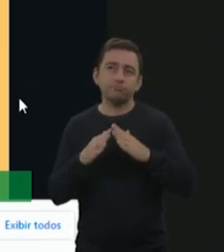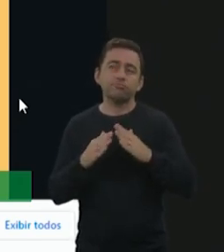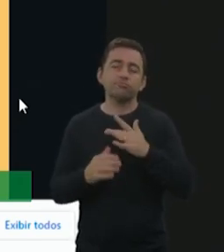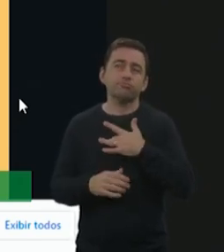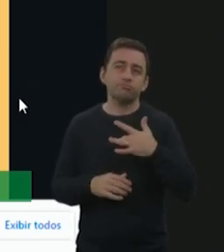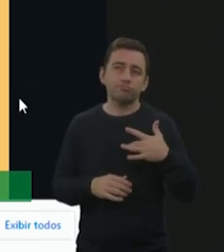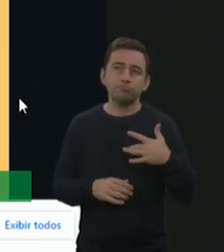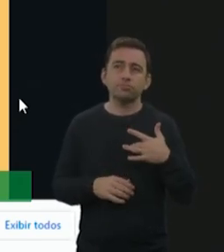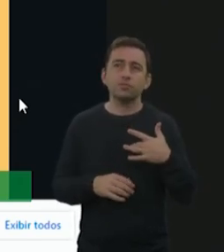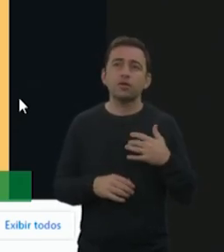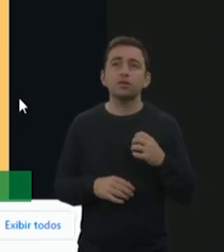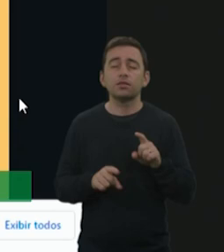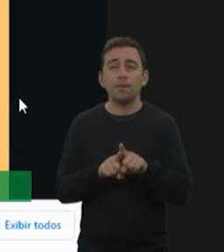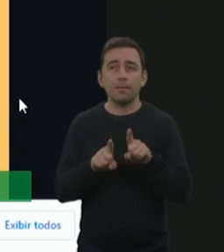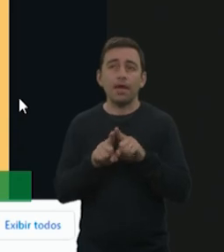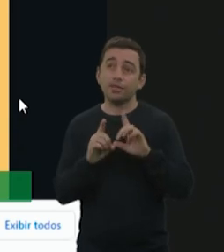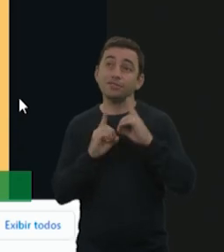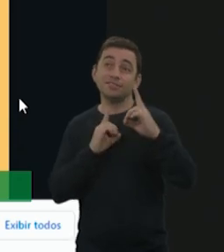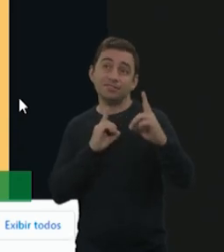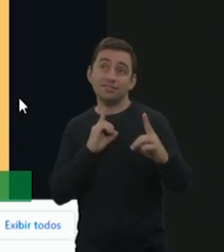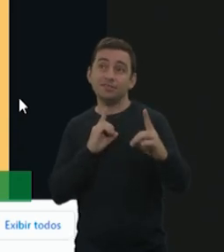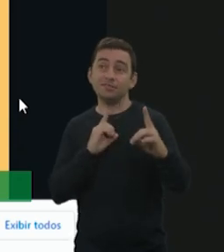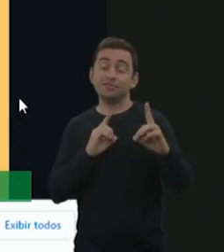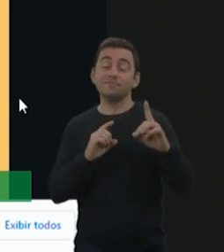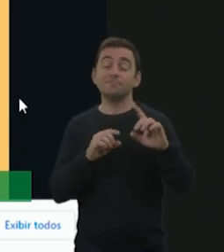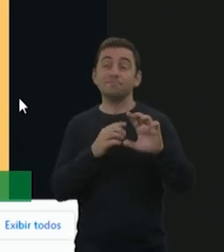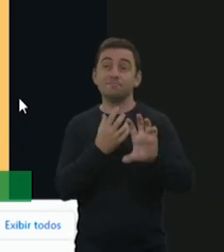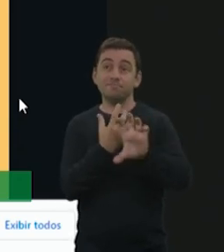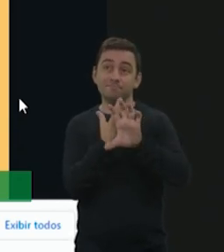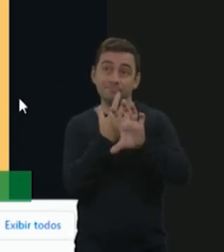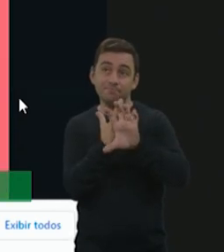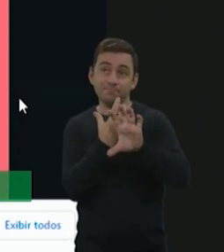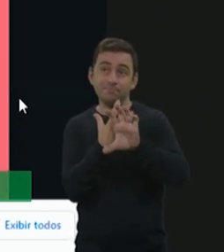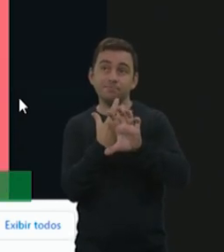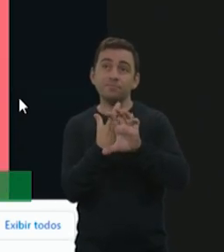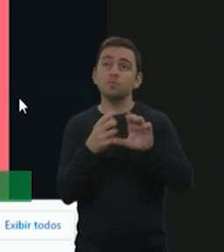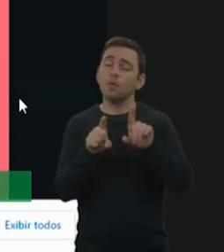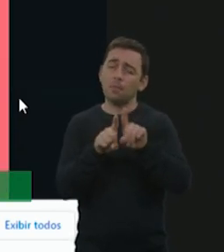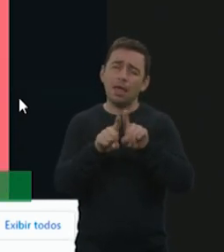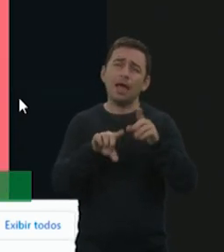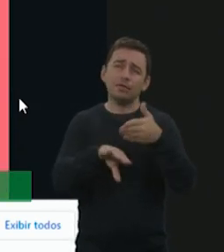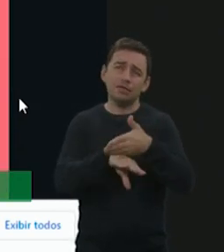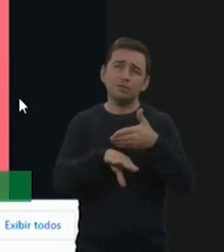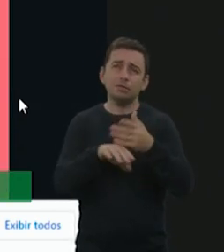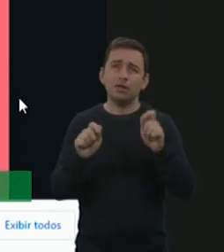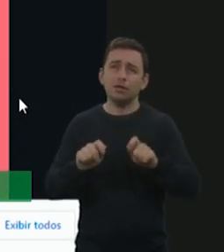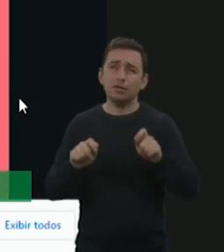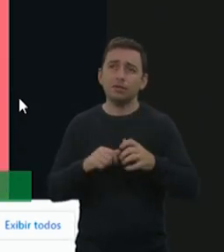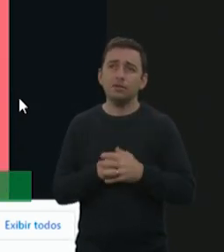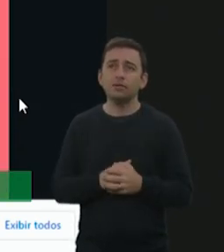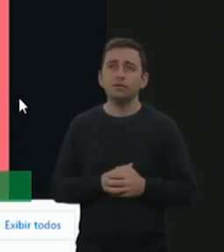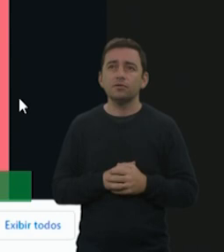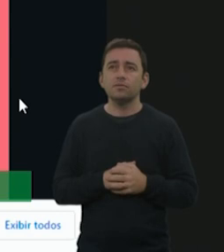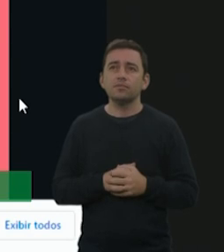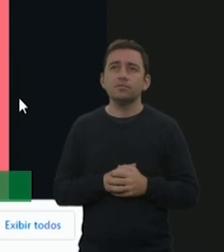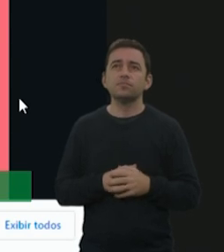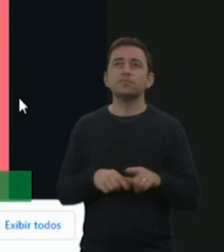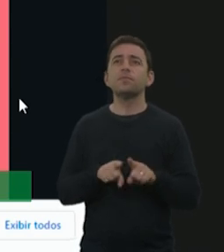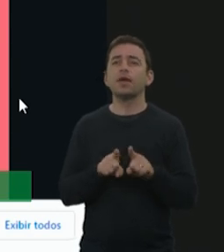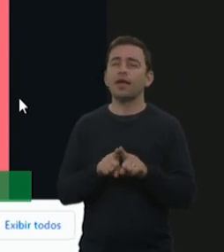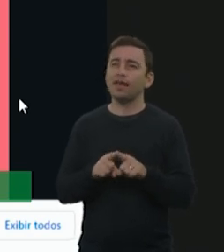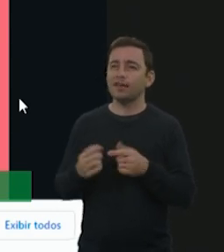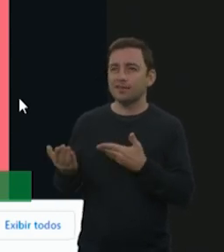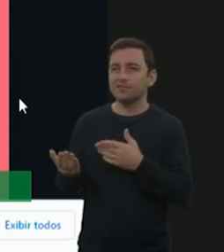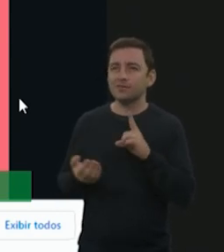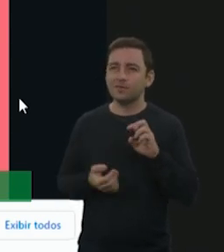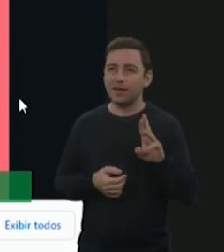tem ainda a telemedicina, né, as teleconsultorias, é um modo de acesso também. A longitudinalidade, acho que a doutora Karine falou um pouquinho sobre